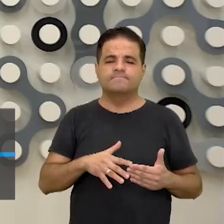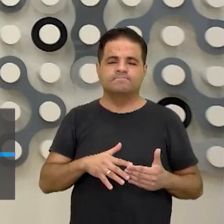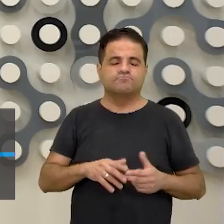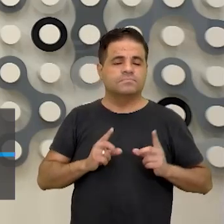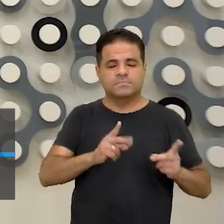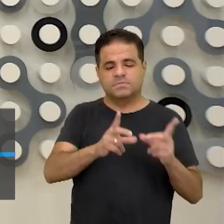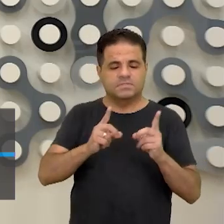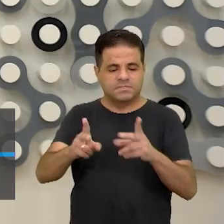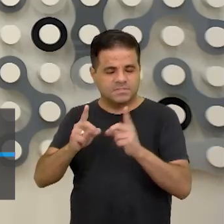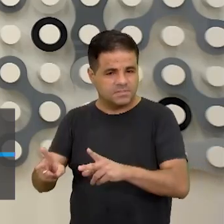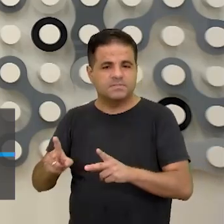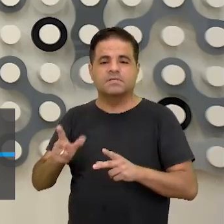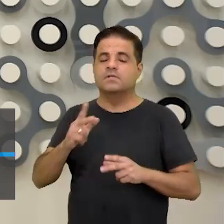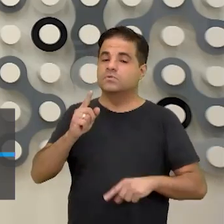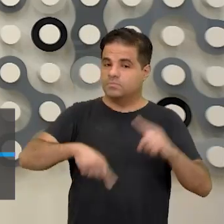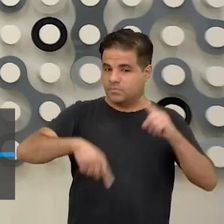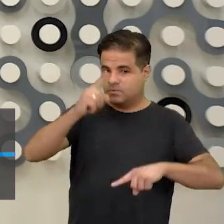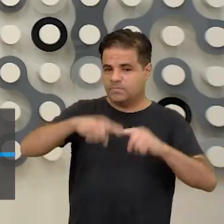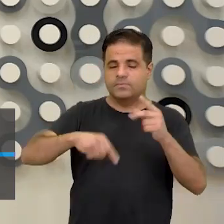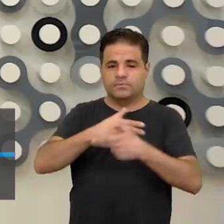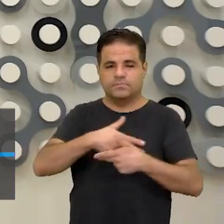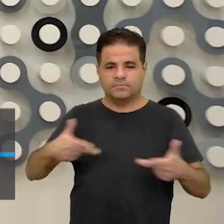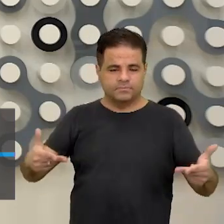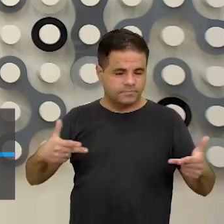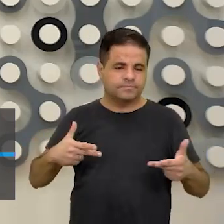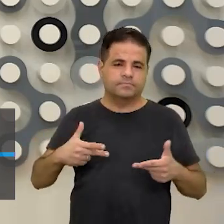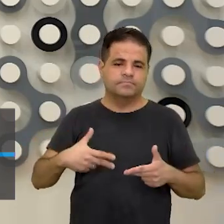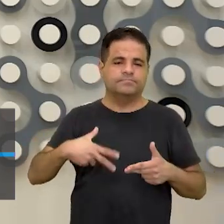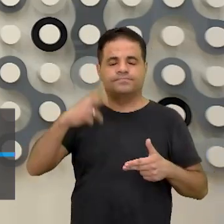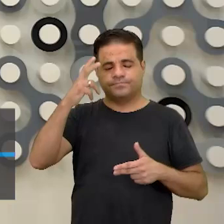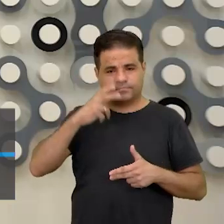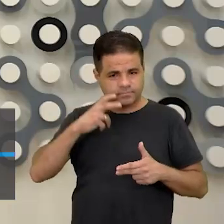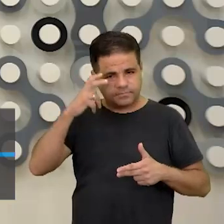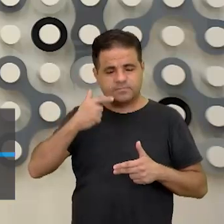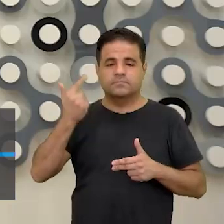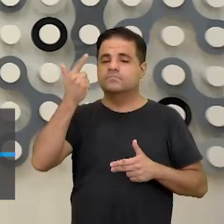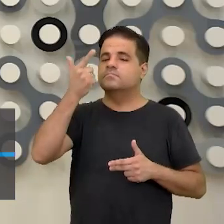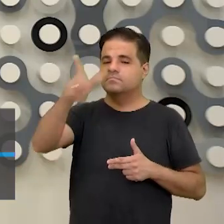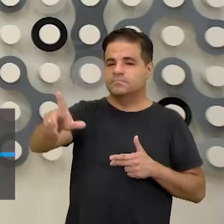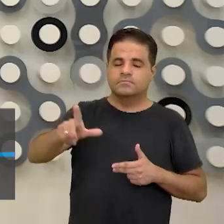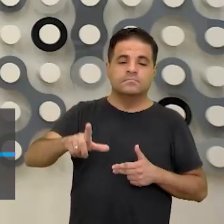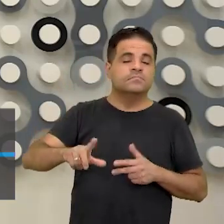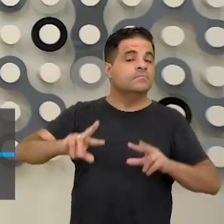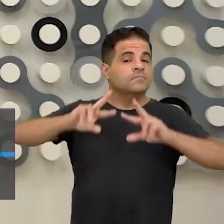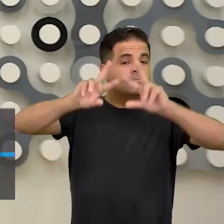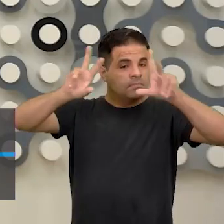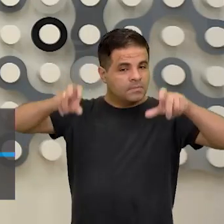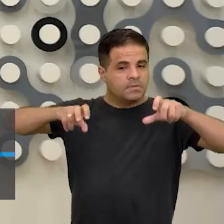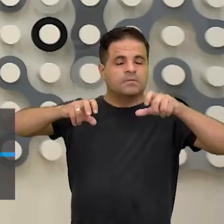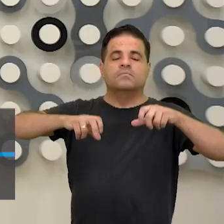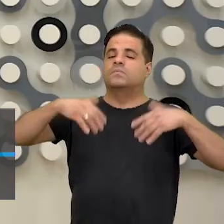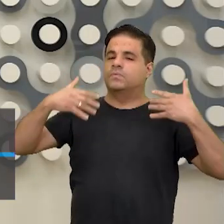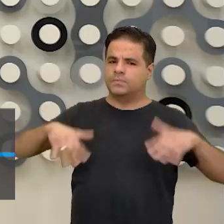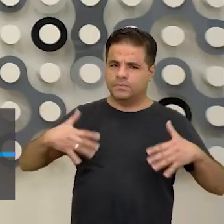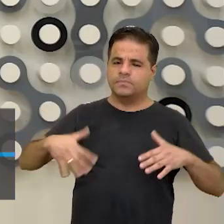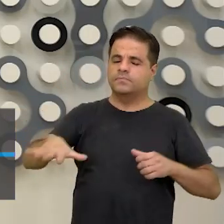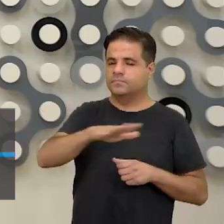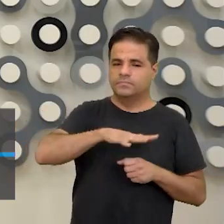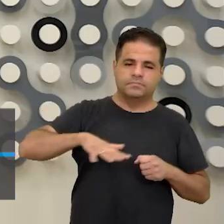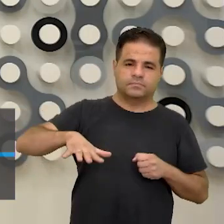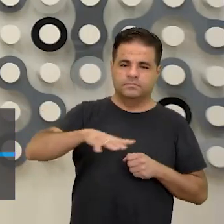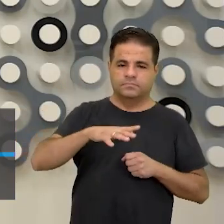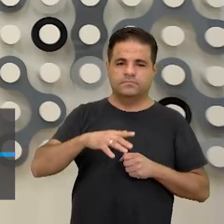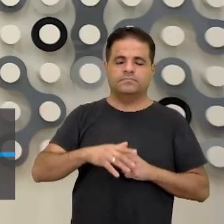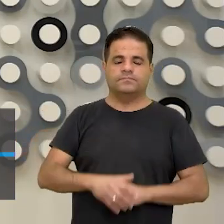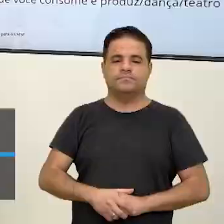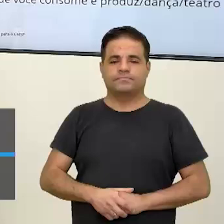da venda para as massas dos seus produtos, das suas mercadorias culturais, que também é uma outra expressão bastante problemática, mercadoria